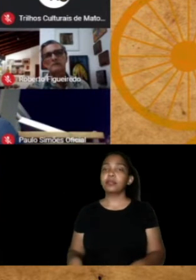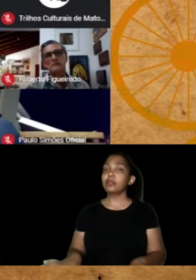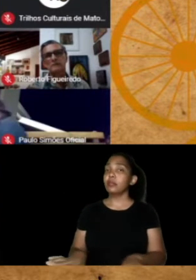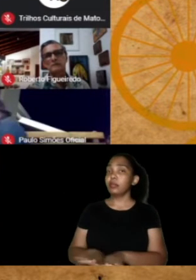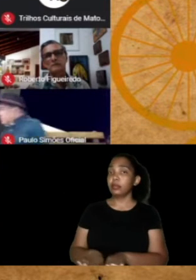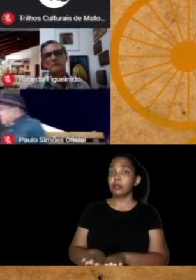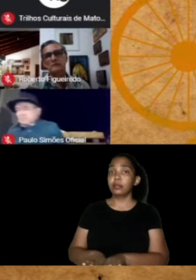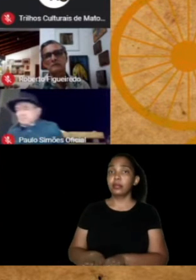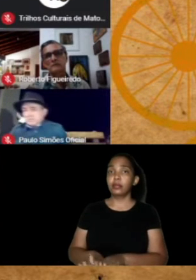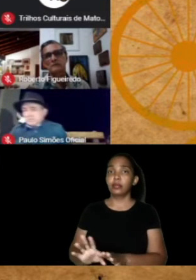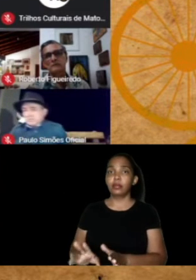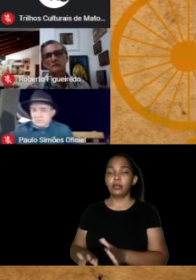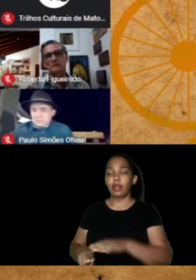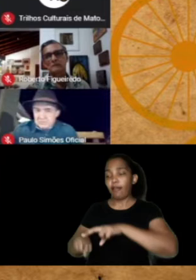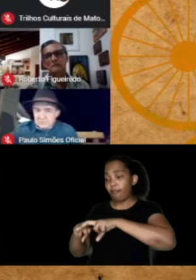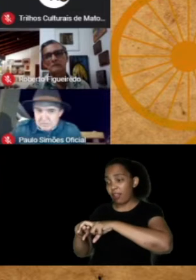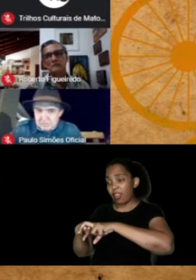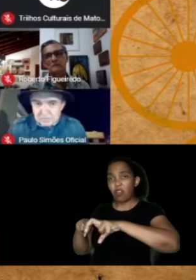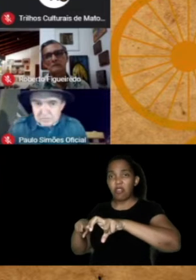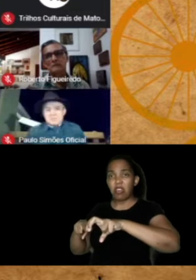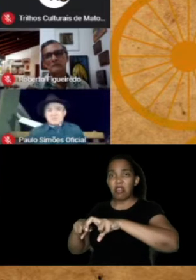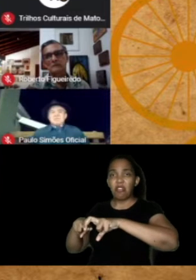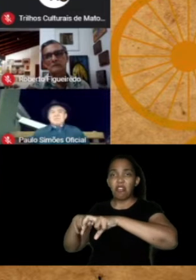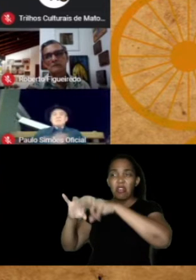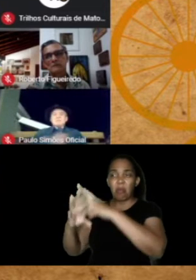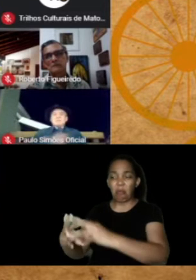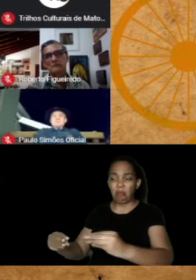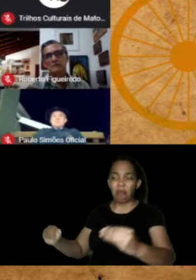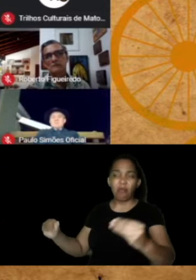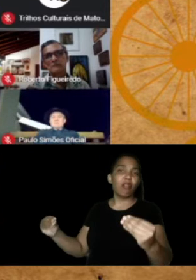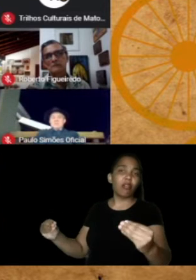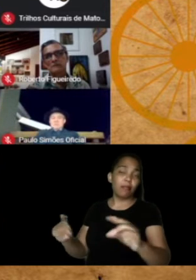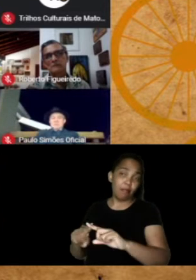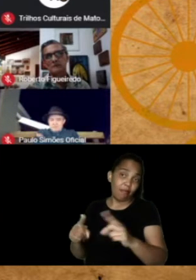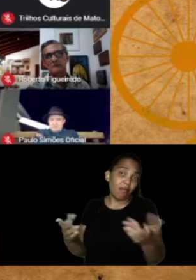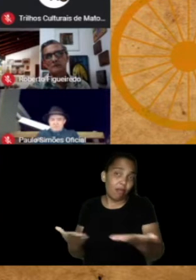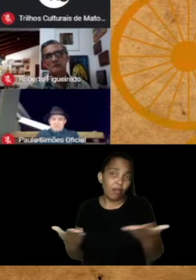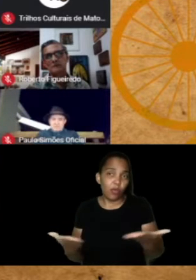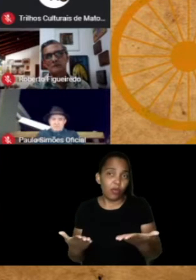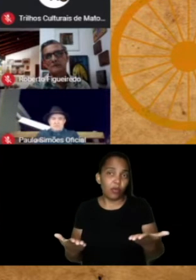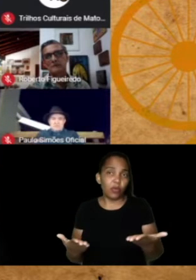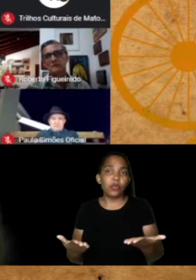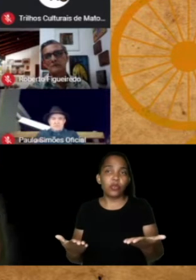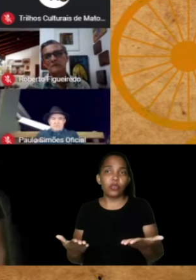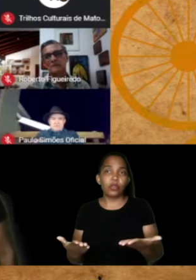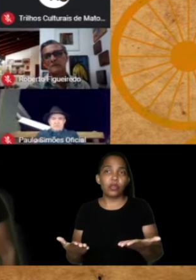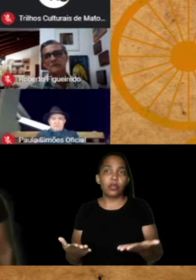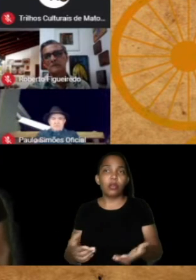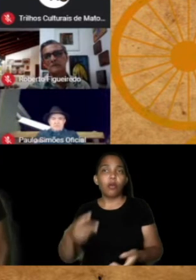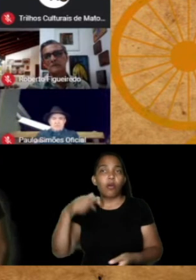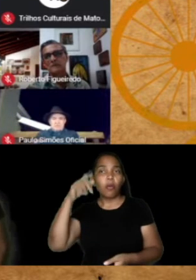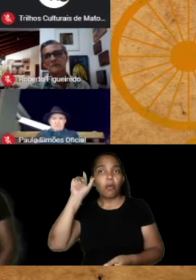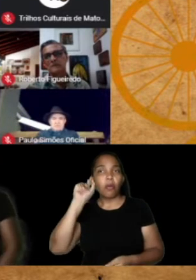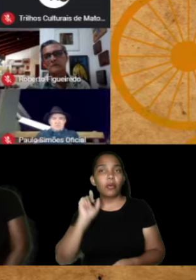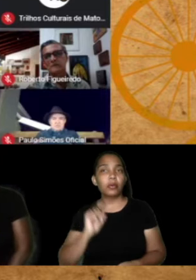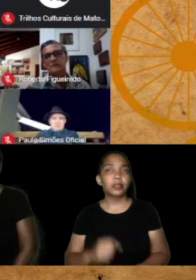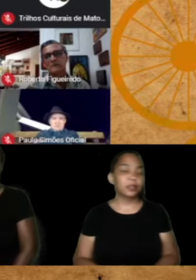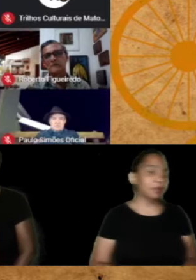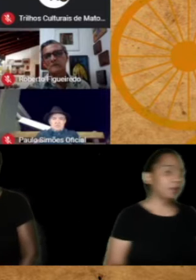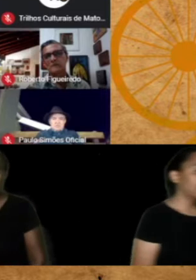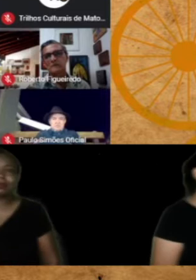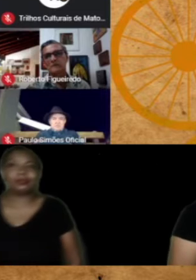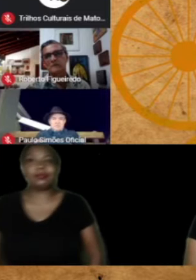ela foi desmantelada, ela acabou, está hoje, viu, Paulinho? Ontem me deu uma vontade de